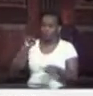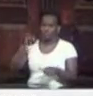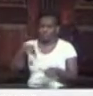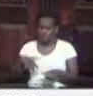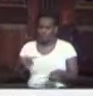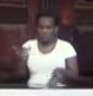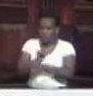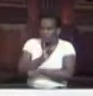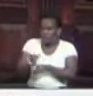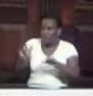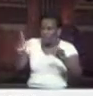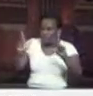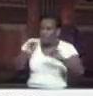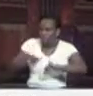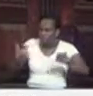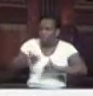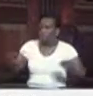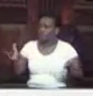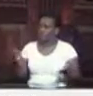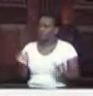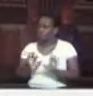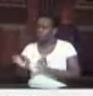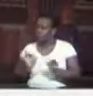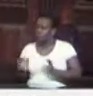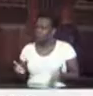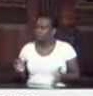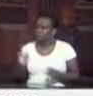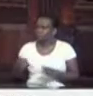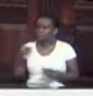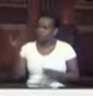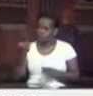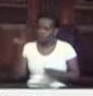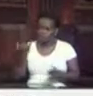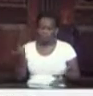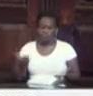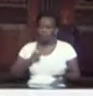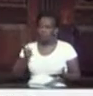mídia muito bem montada. É fundamental que tenhamos